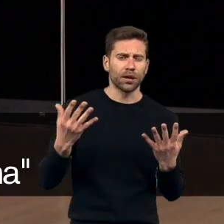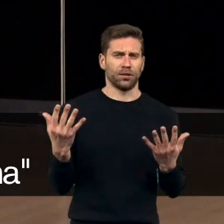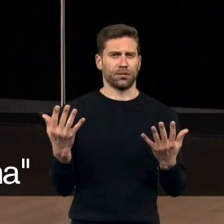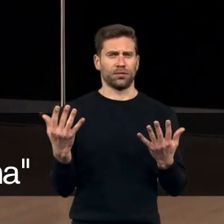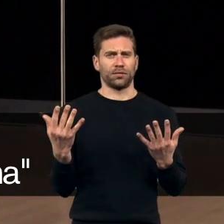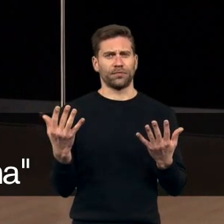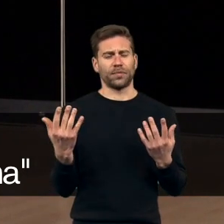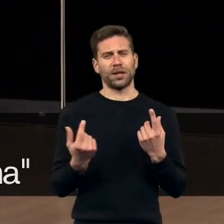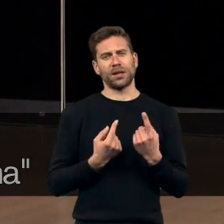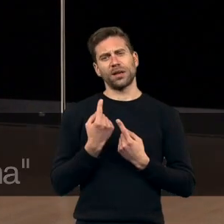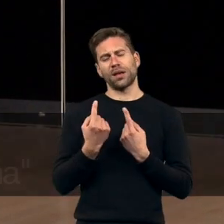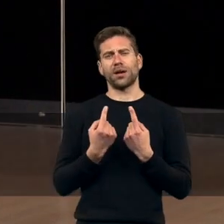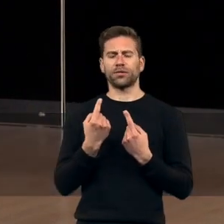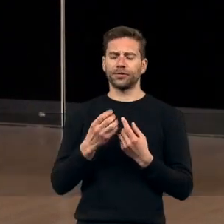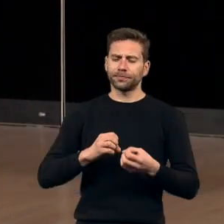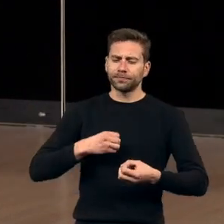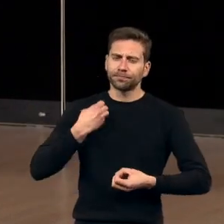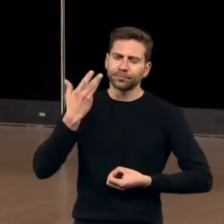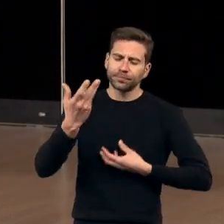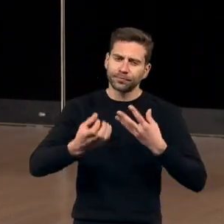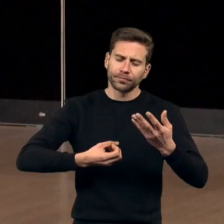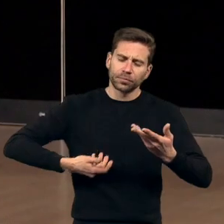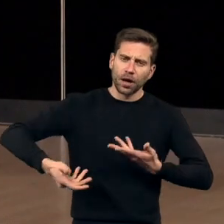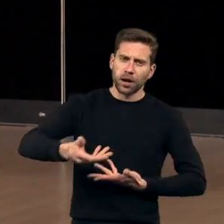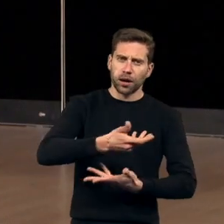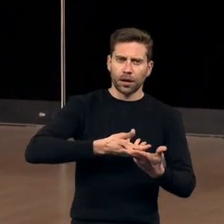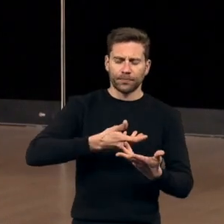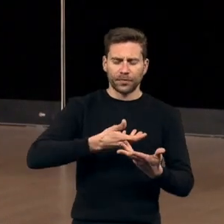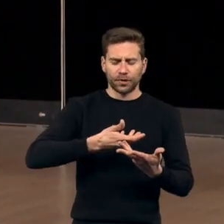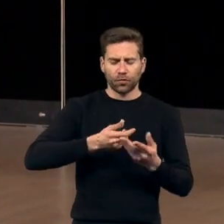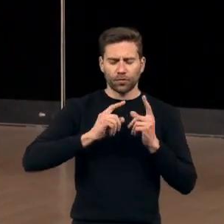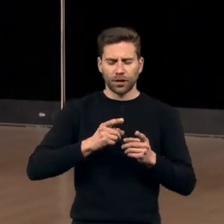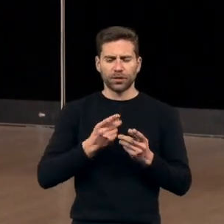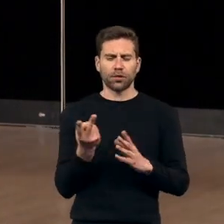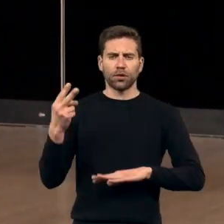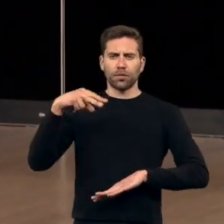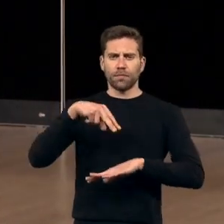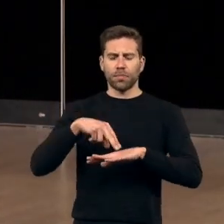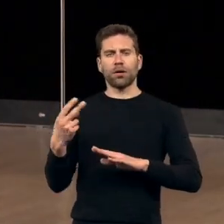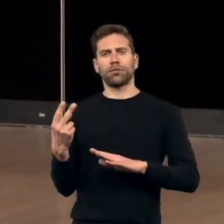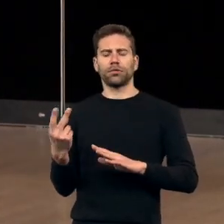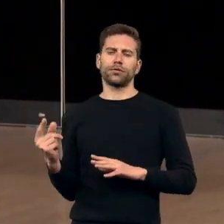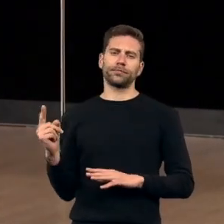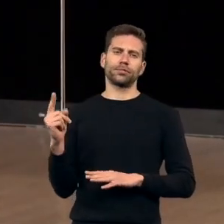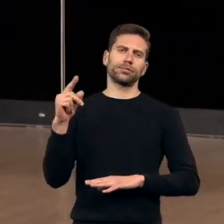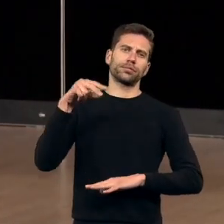se partilha com os outros. E essa entrada numa solidão de estar no palco, quando ela é muito